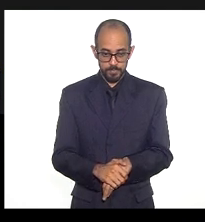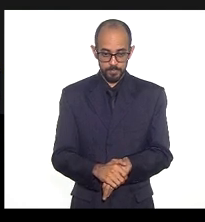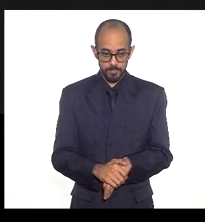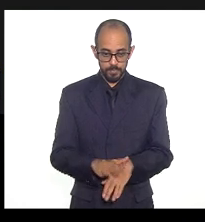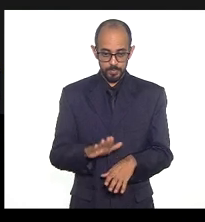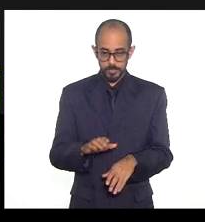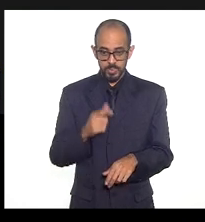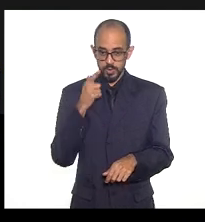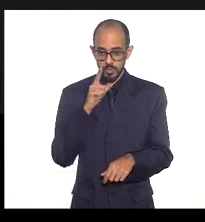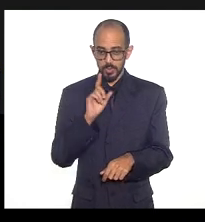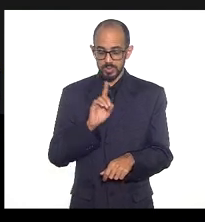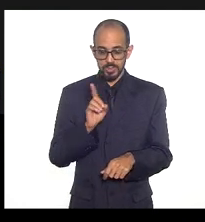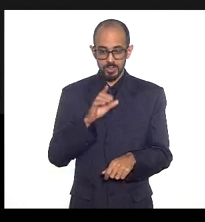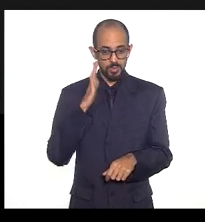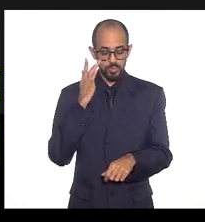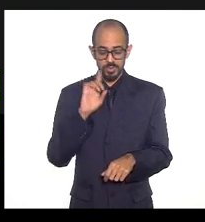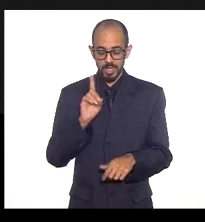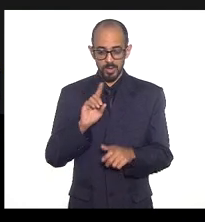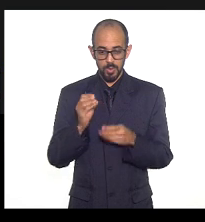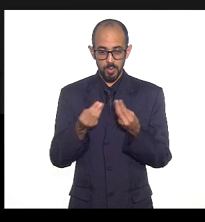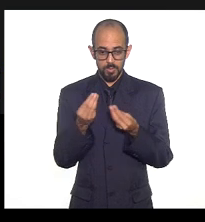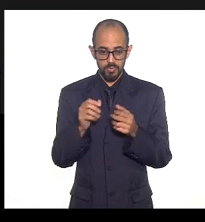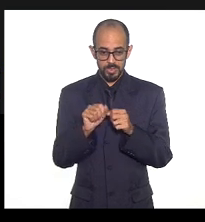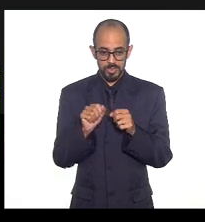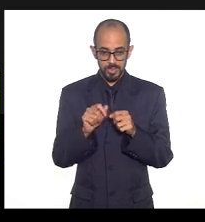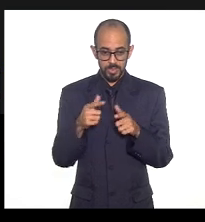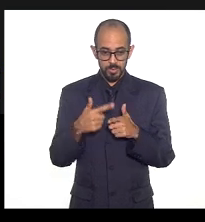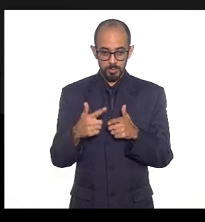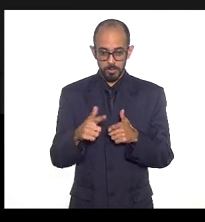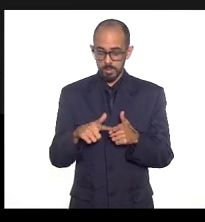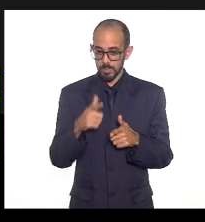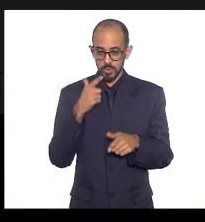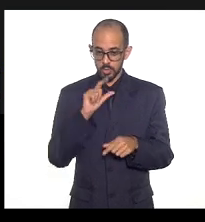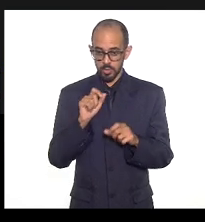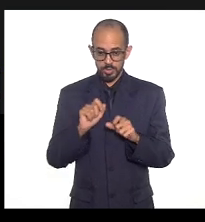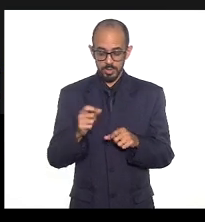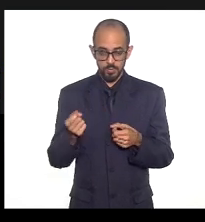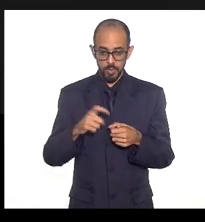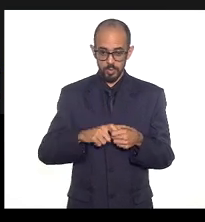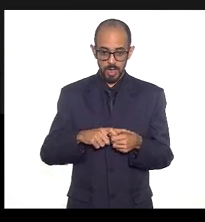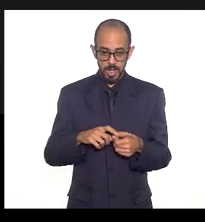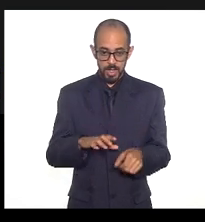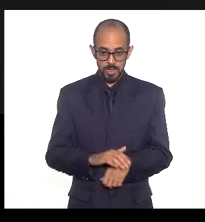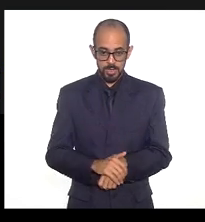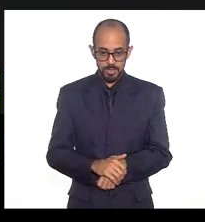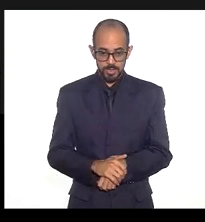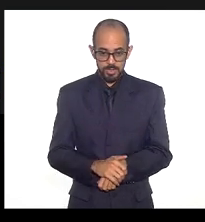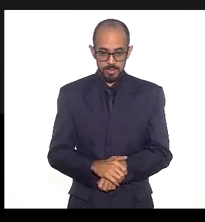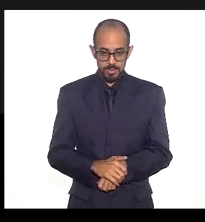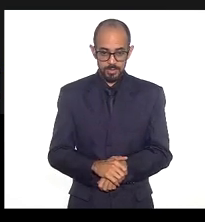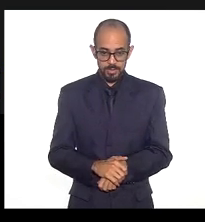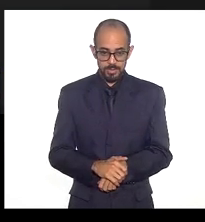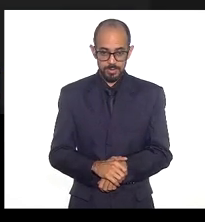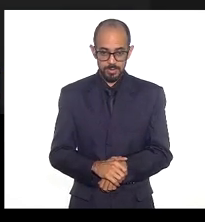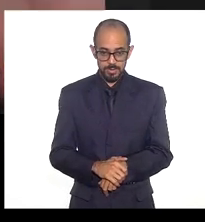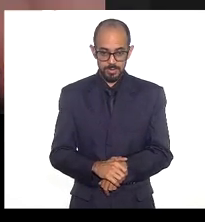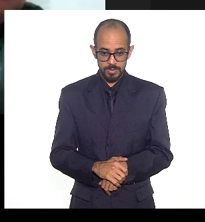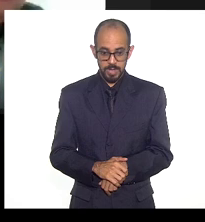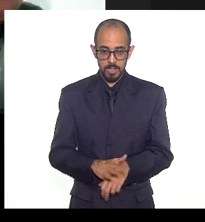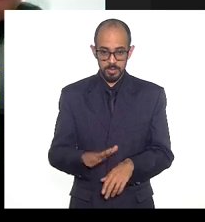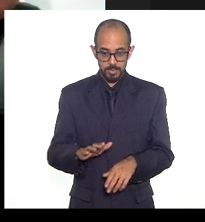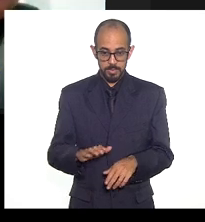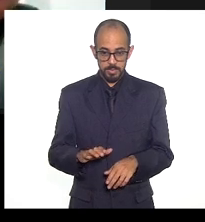Pois é, eu não sei, houve um problema aqui comigo, eu não estou conseguindo entrar. Você quer